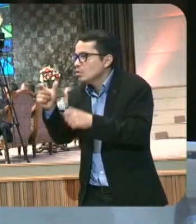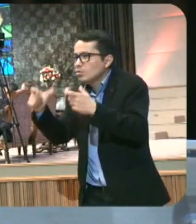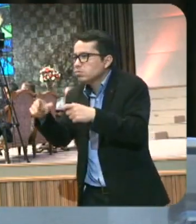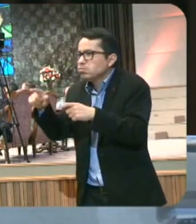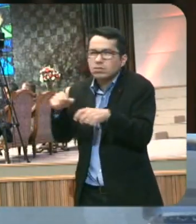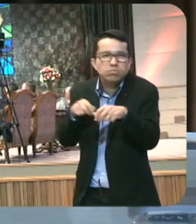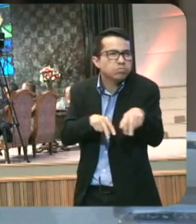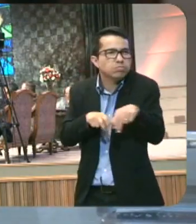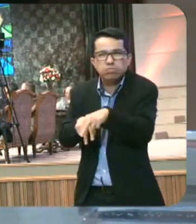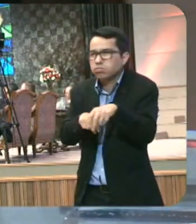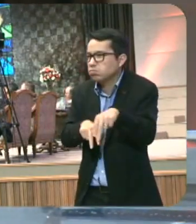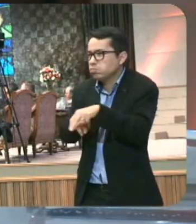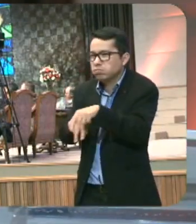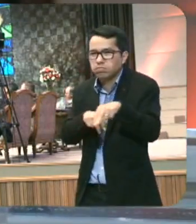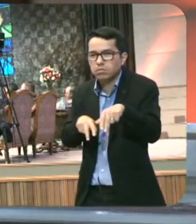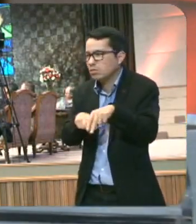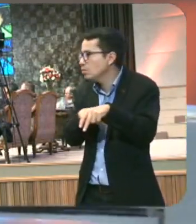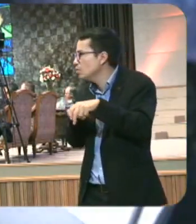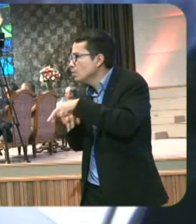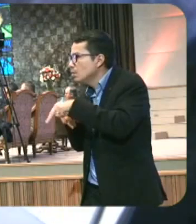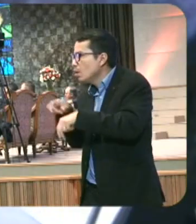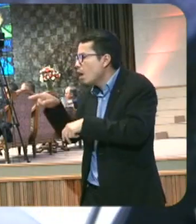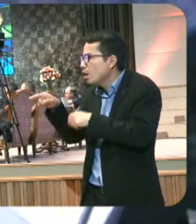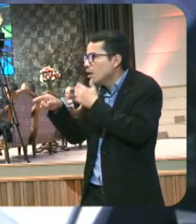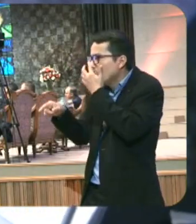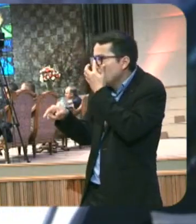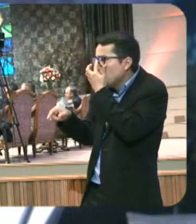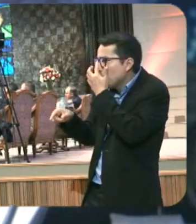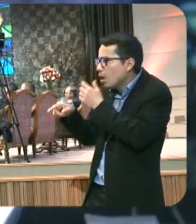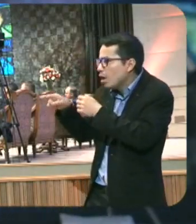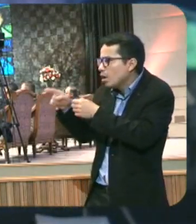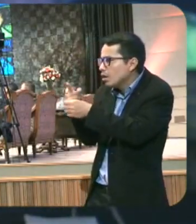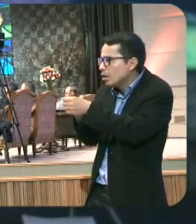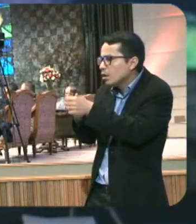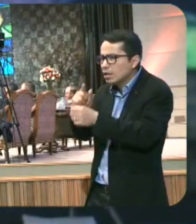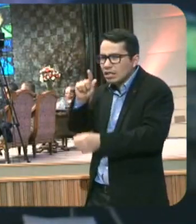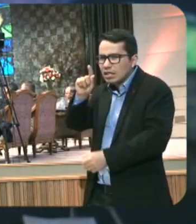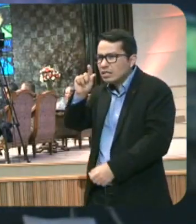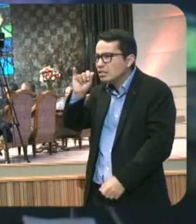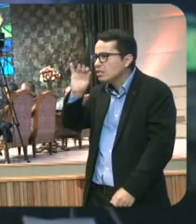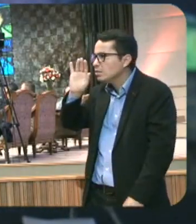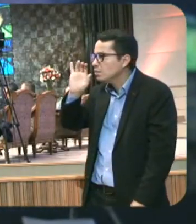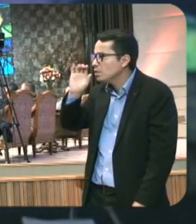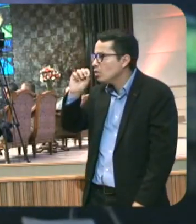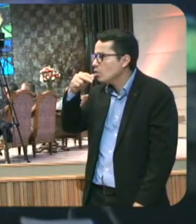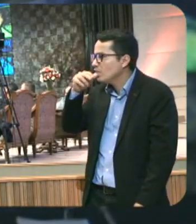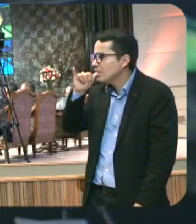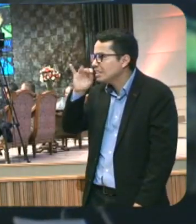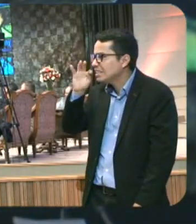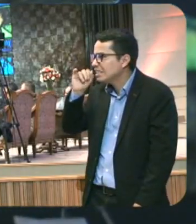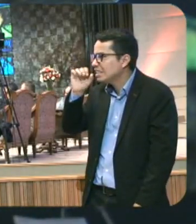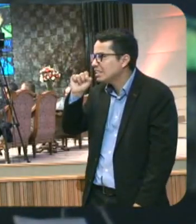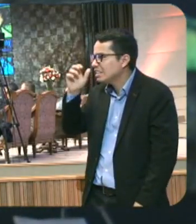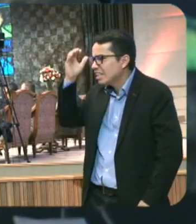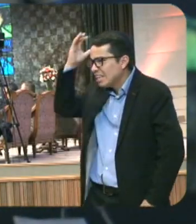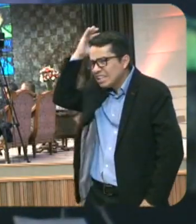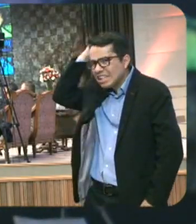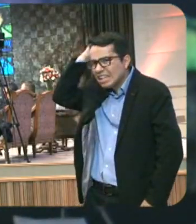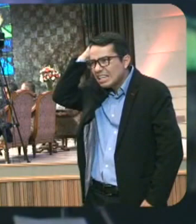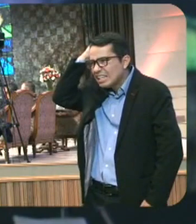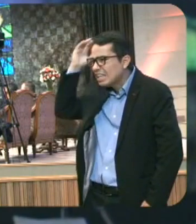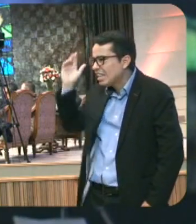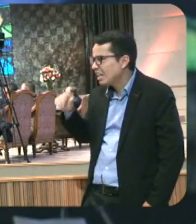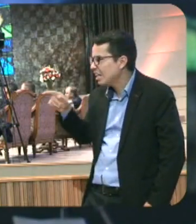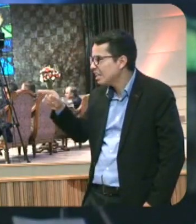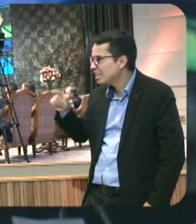isso. Quando eles descobriram que um pouco mais distante de Ai, que